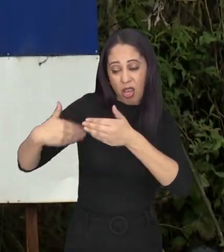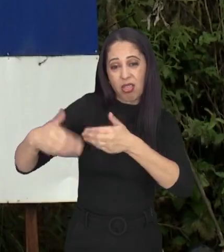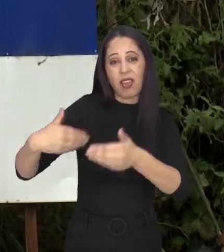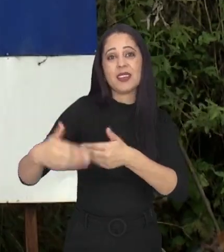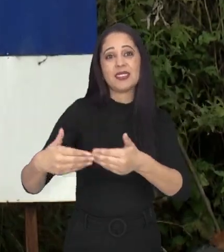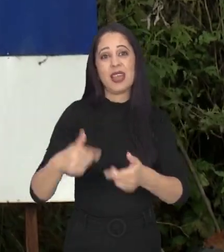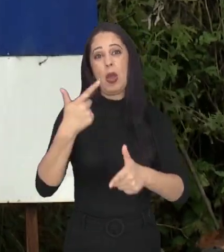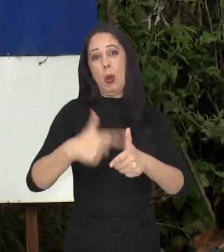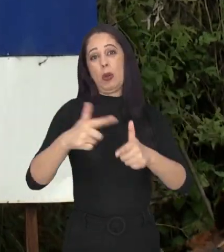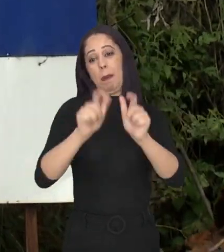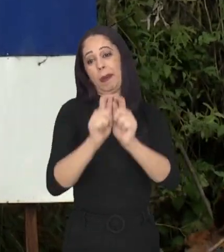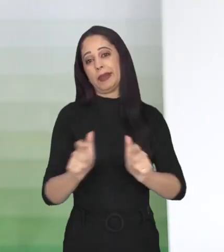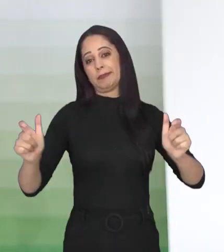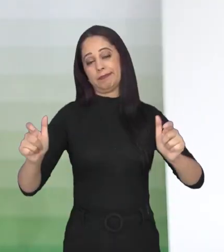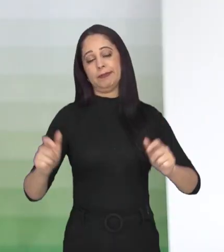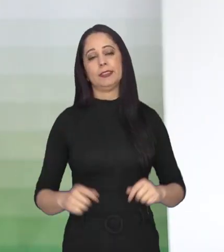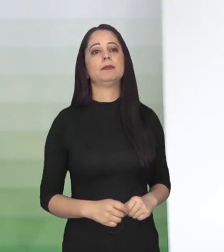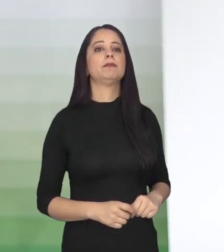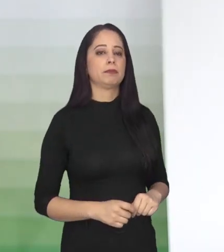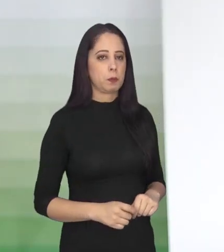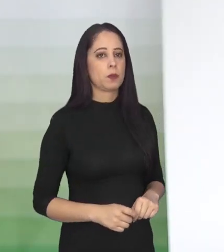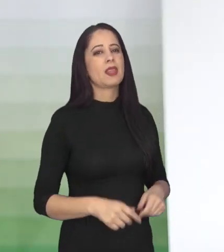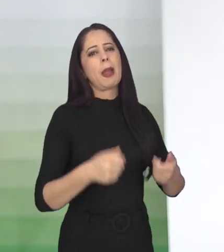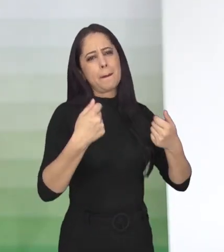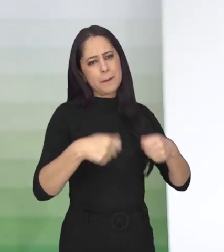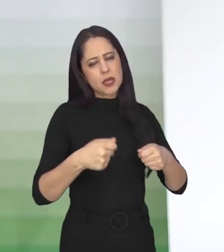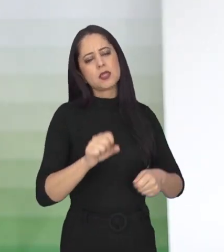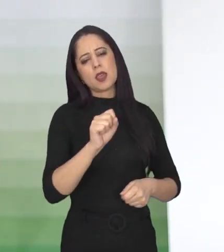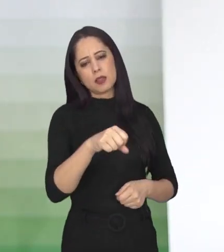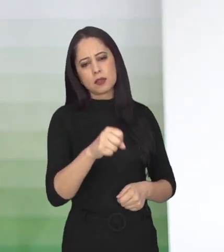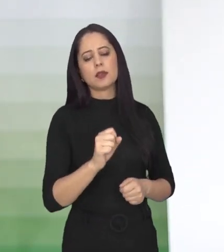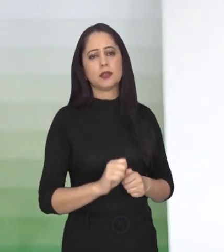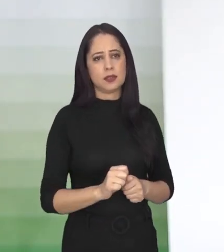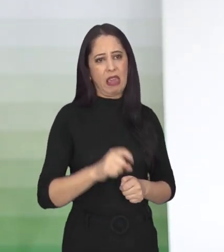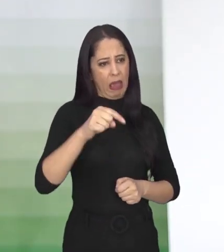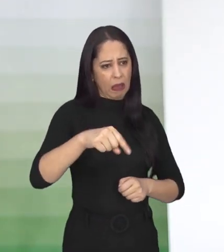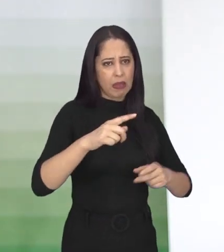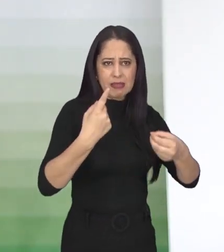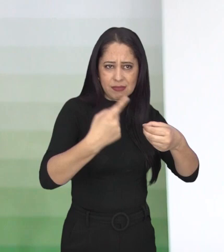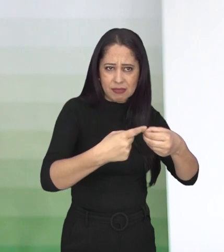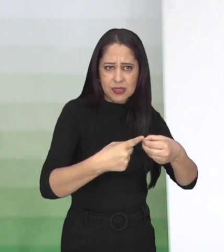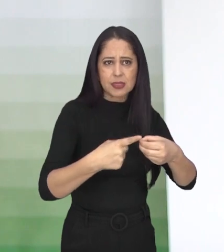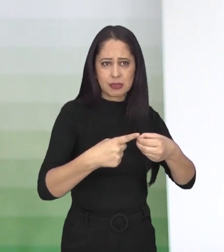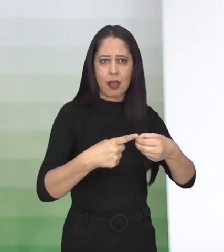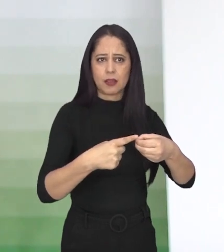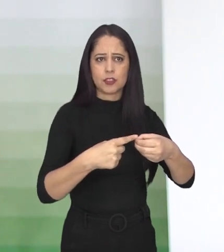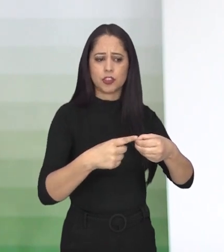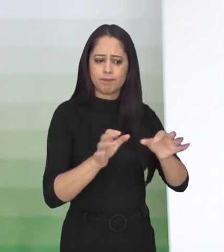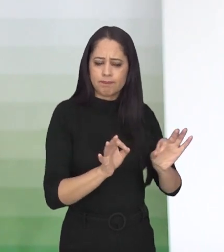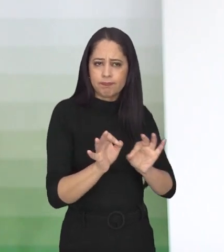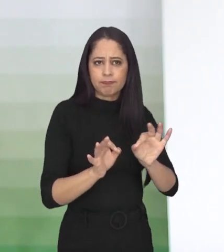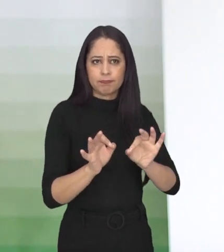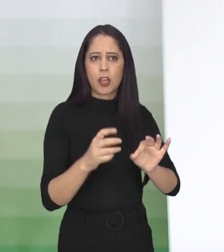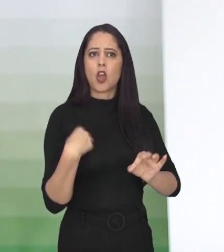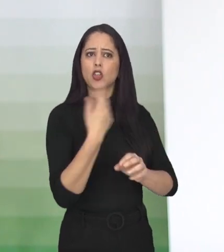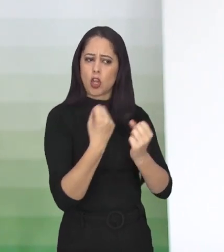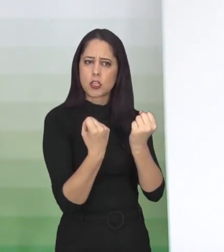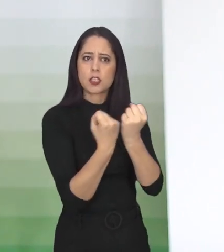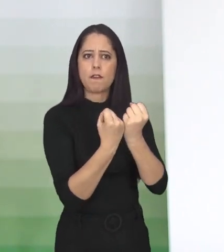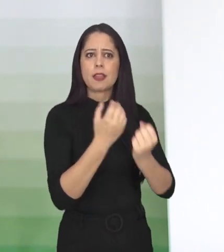problema continua crescendo. É necessário que tenha uma organização, né, no município, e nós defendemos que exista uma